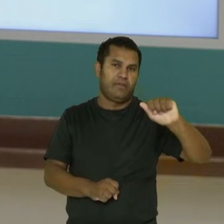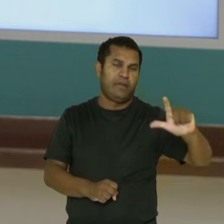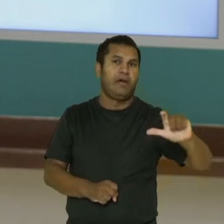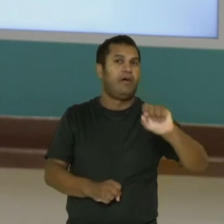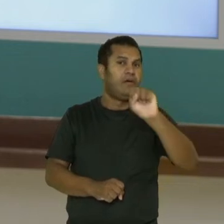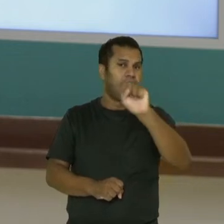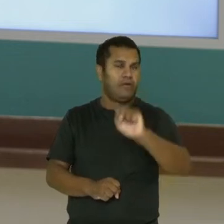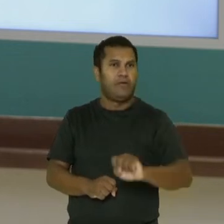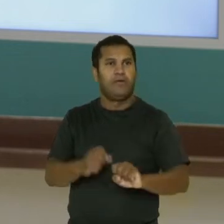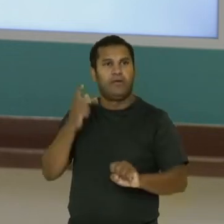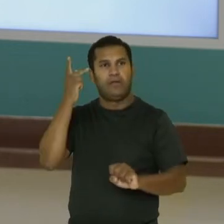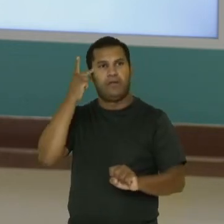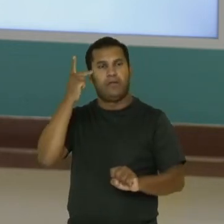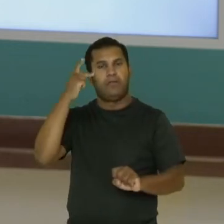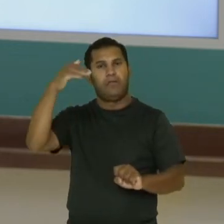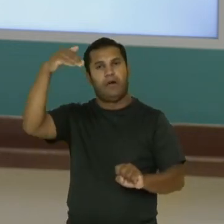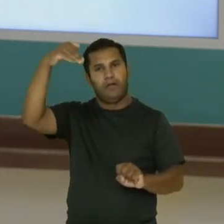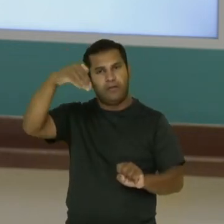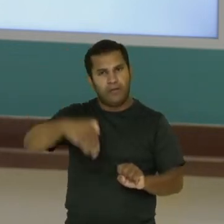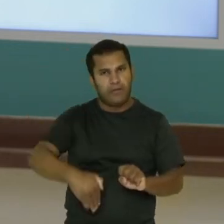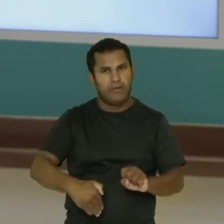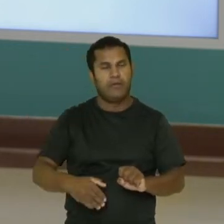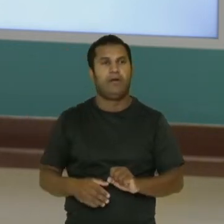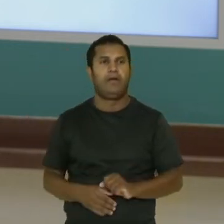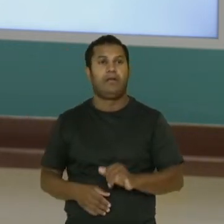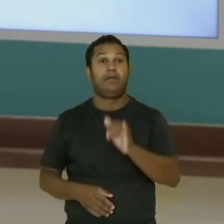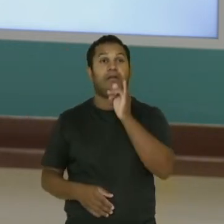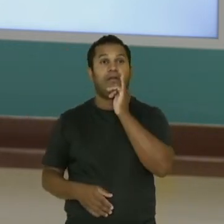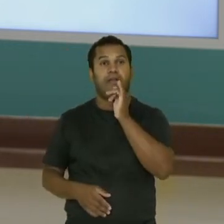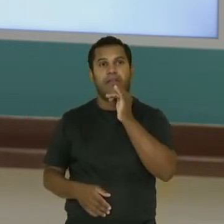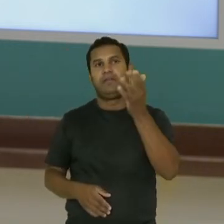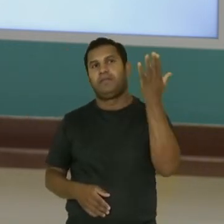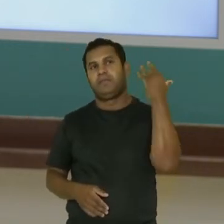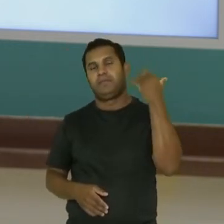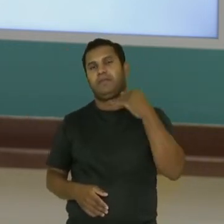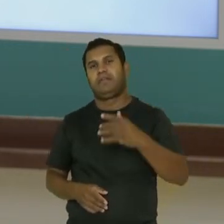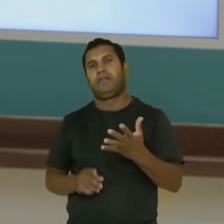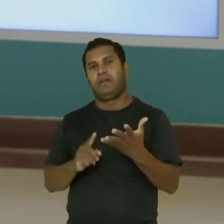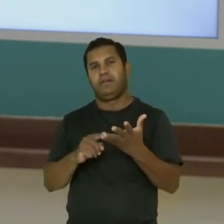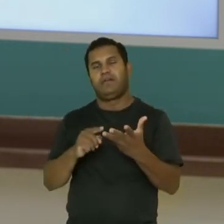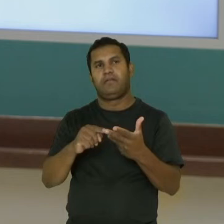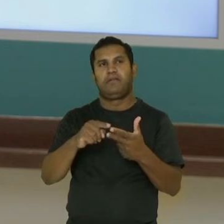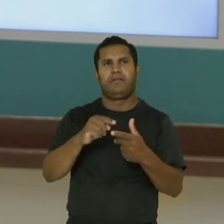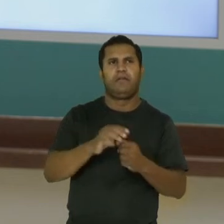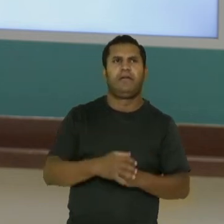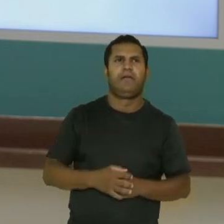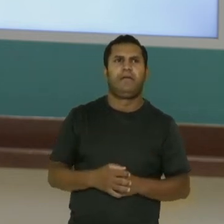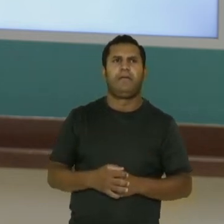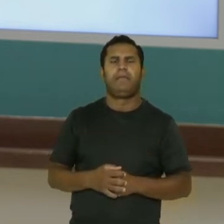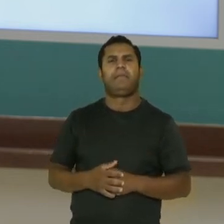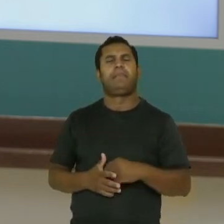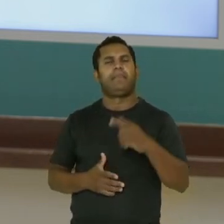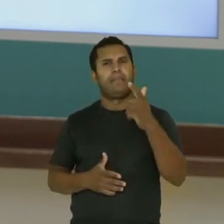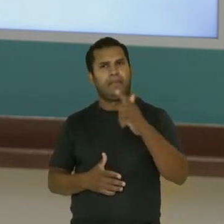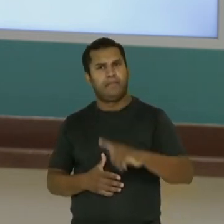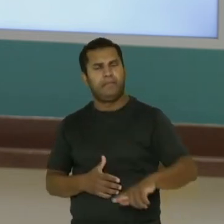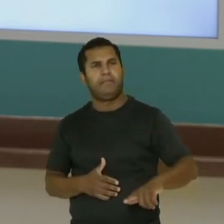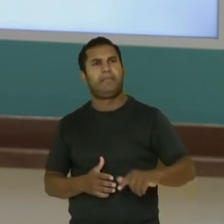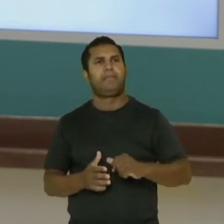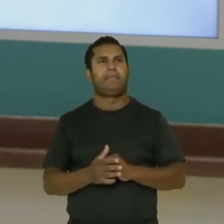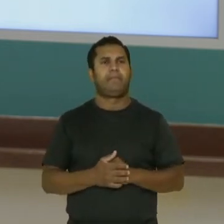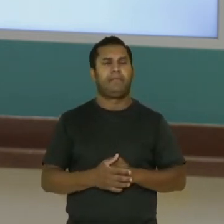de 1913. Então são exemplos ali dessas características, né? Aí nós temos os complexos regionais ou